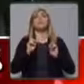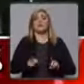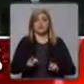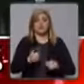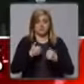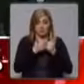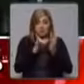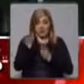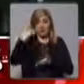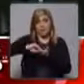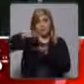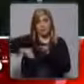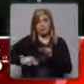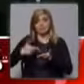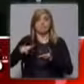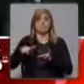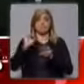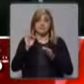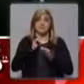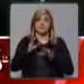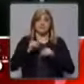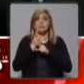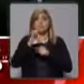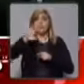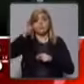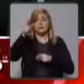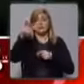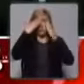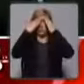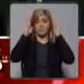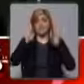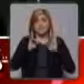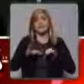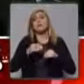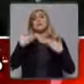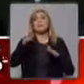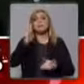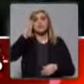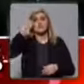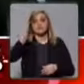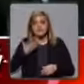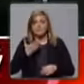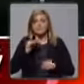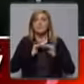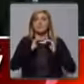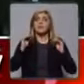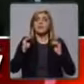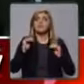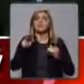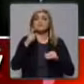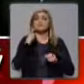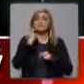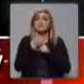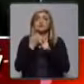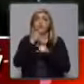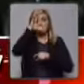aquilo que assinou vai ter que respeitar, porque é um grande país, que é um país democrático. Agora, resta saber qual é o nível de intransigência destes